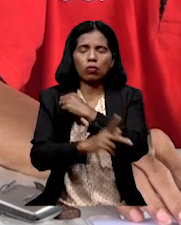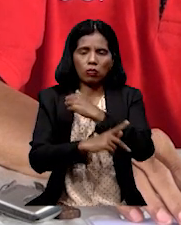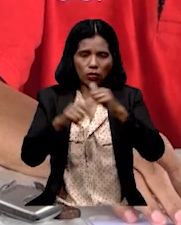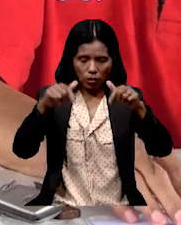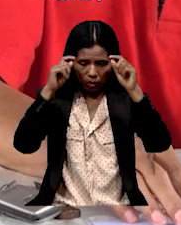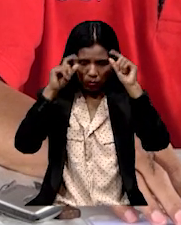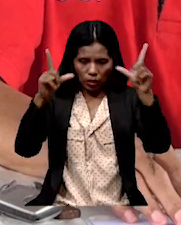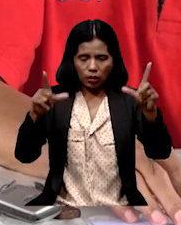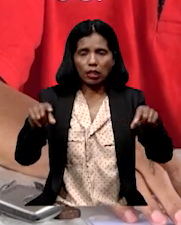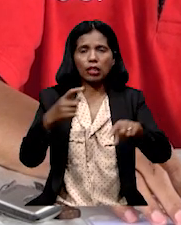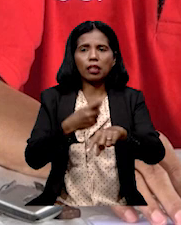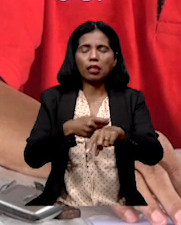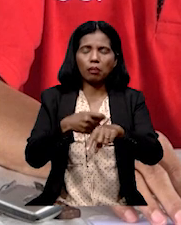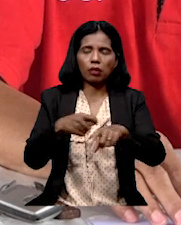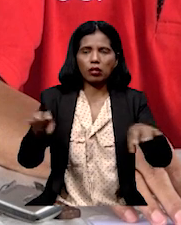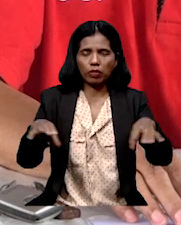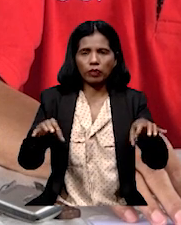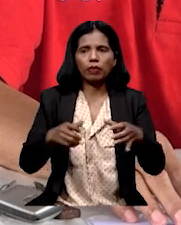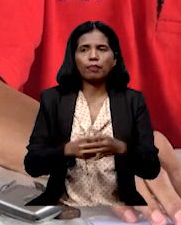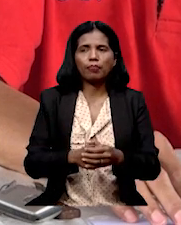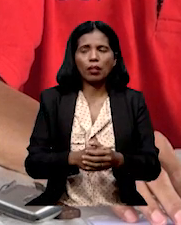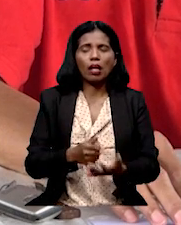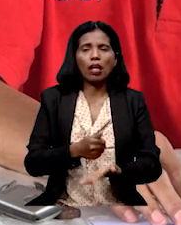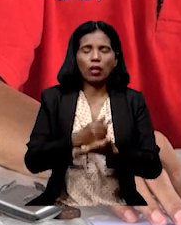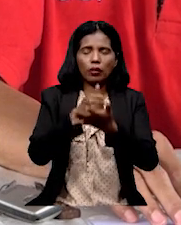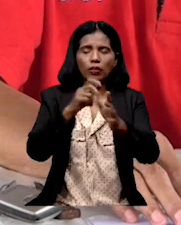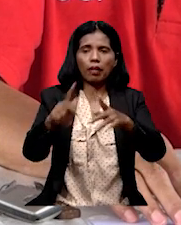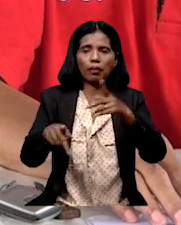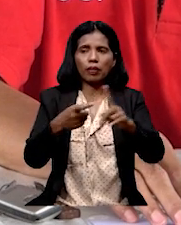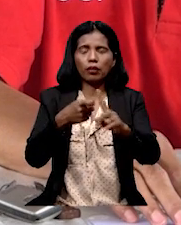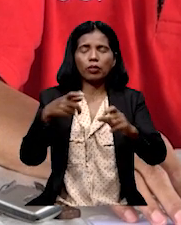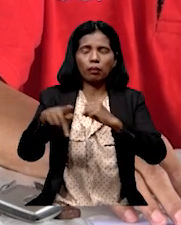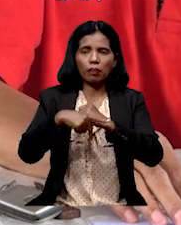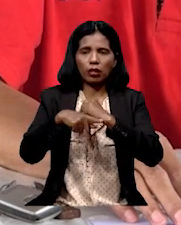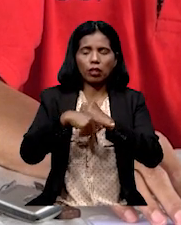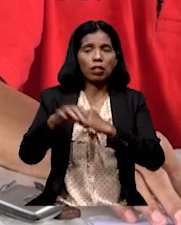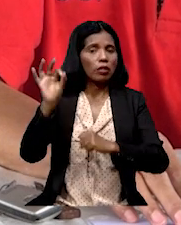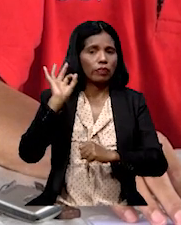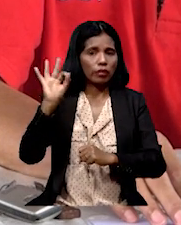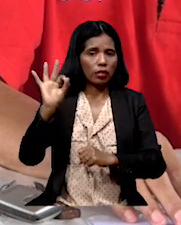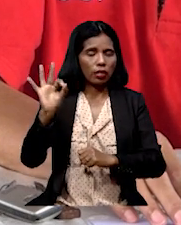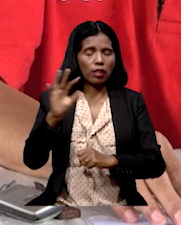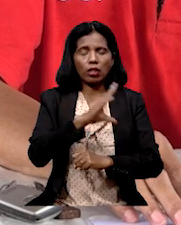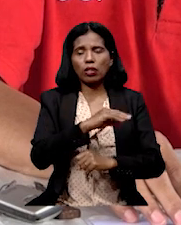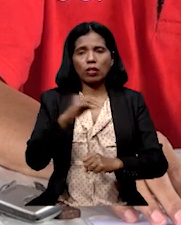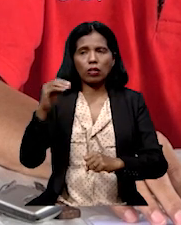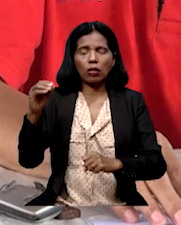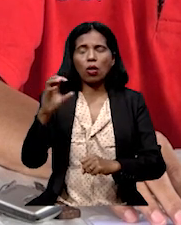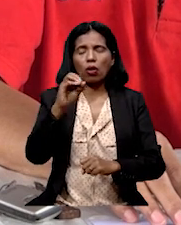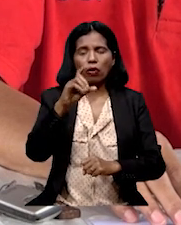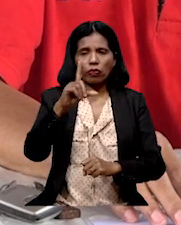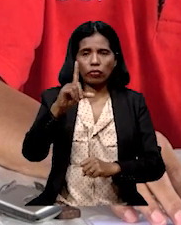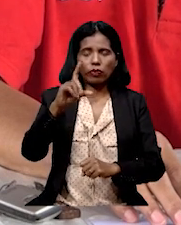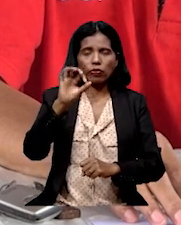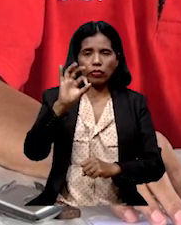mandato. Ofelin apoia kandidatura IDNB maiusi Partido Fretilin no Ofelin cumpre